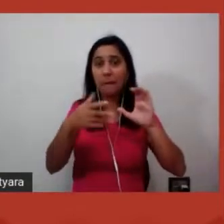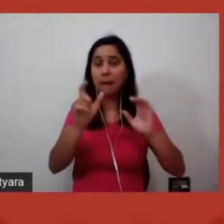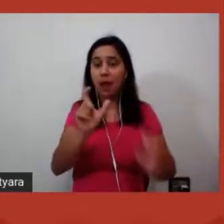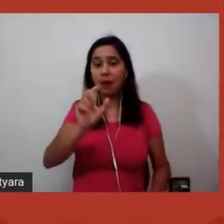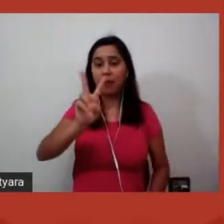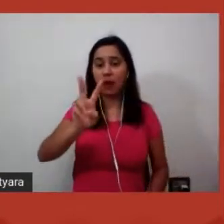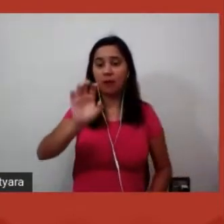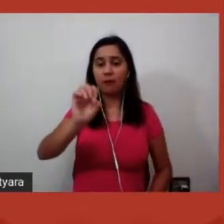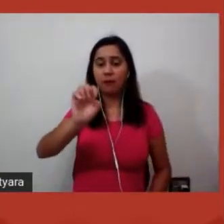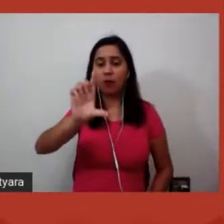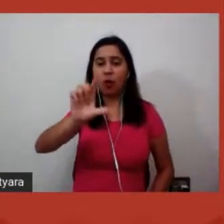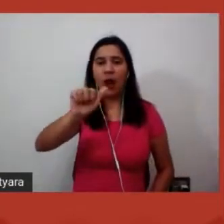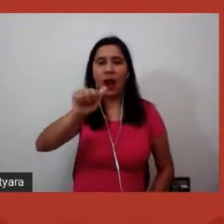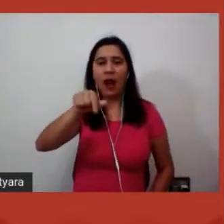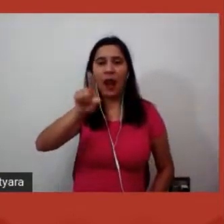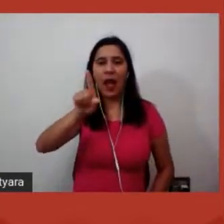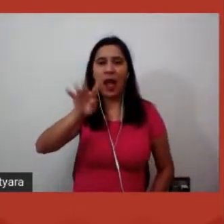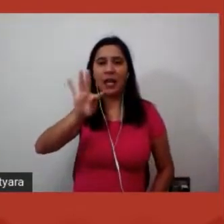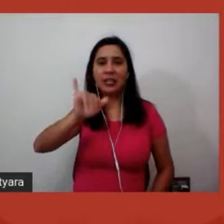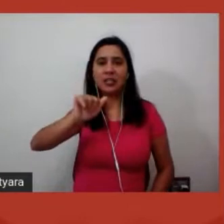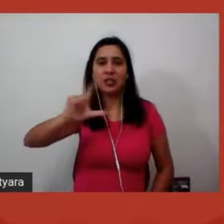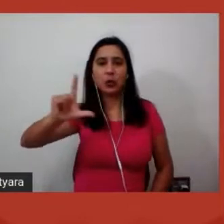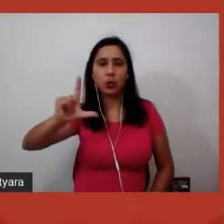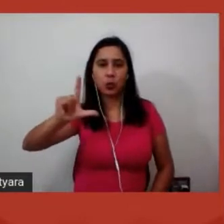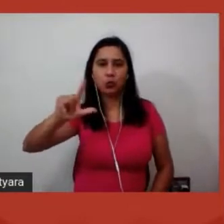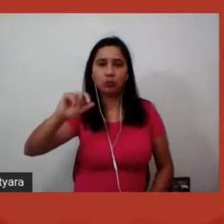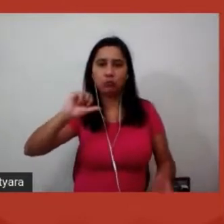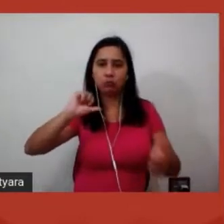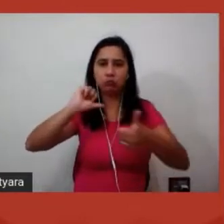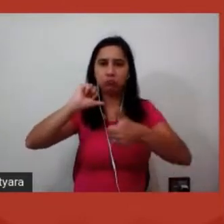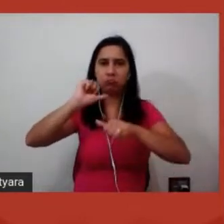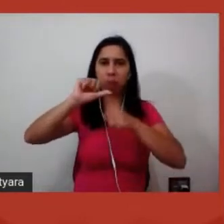Volátil. Então,